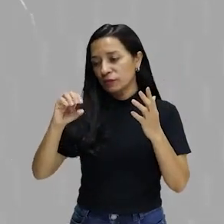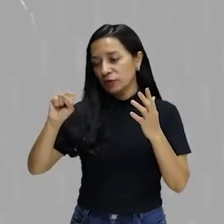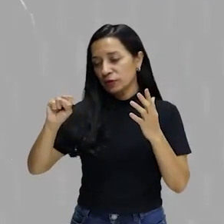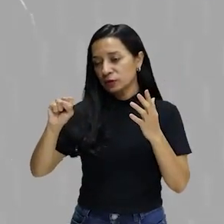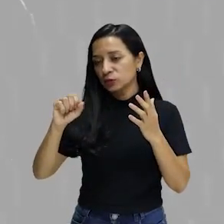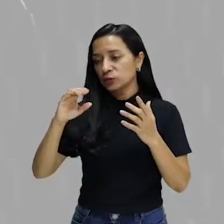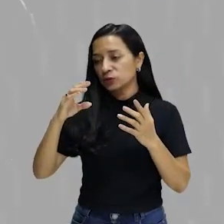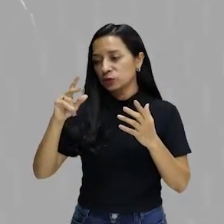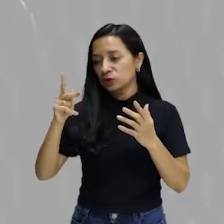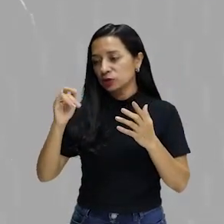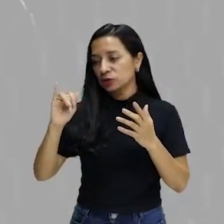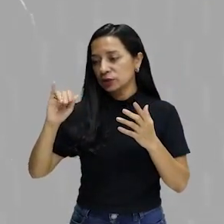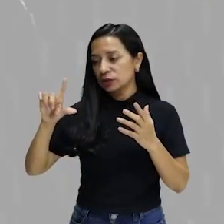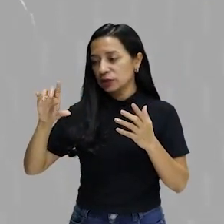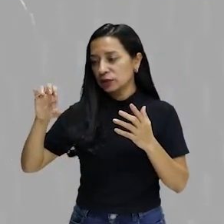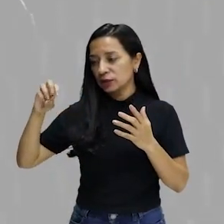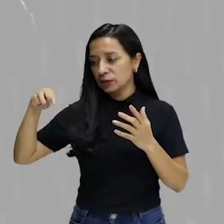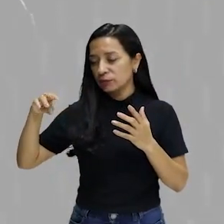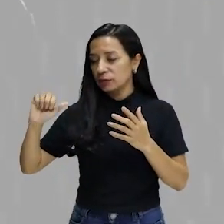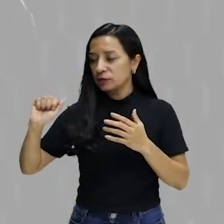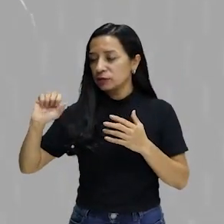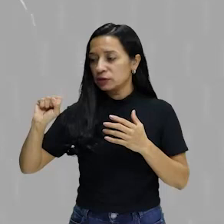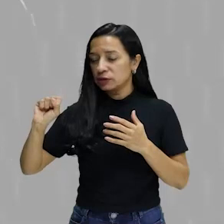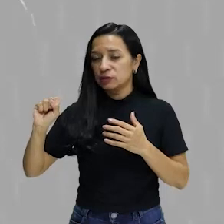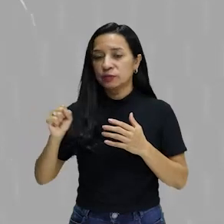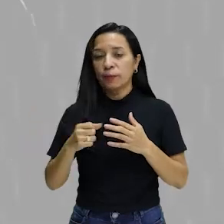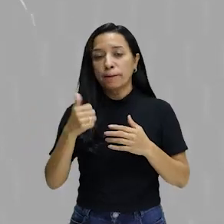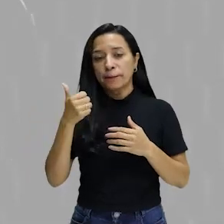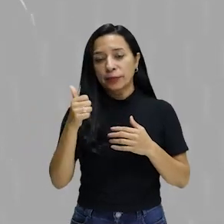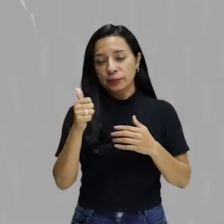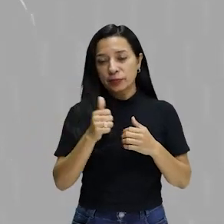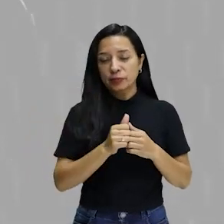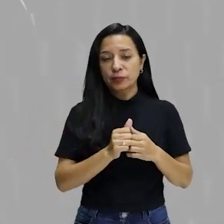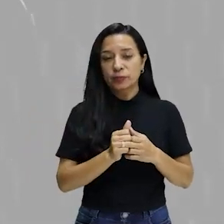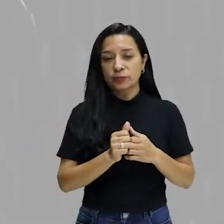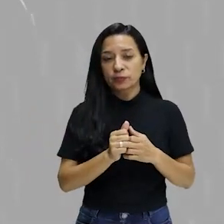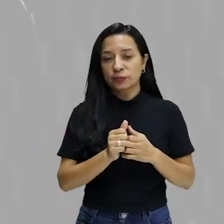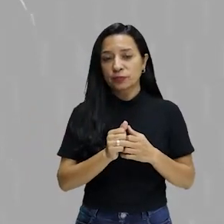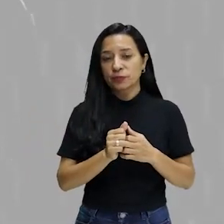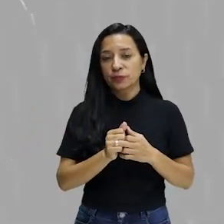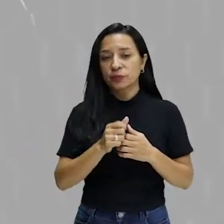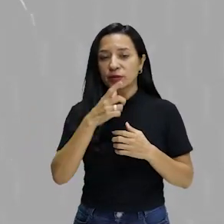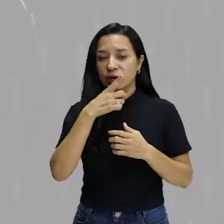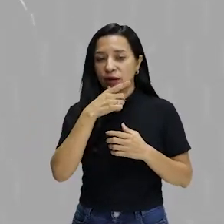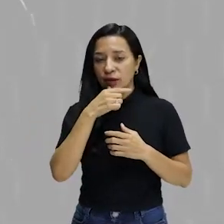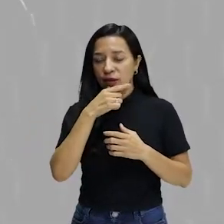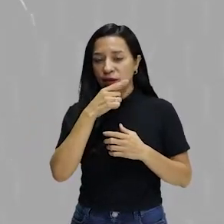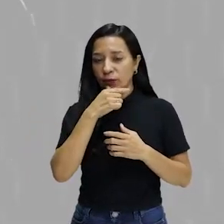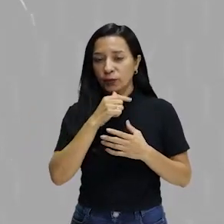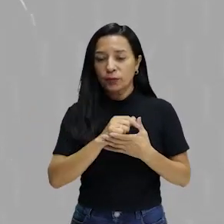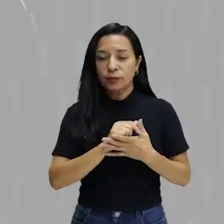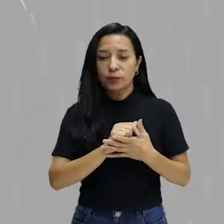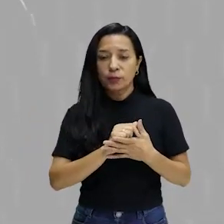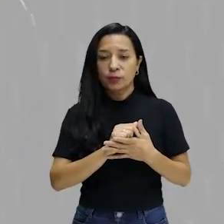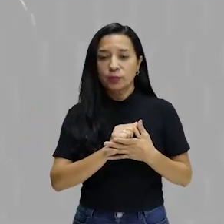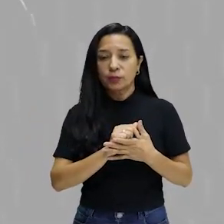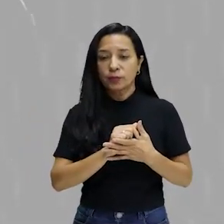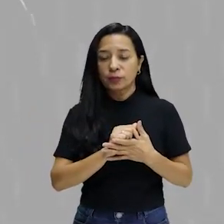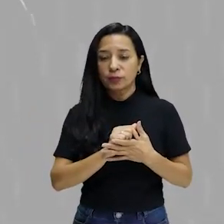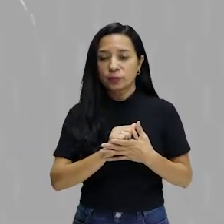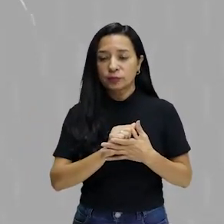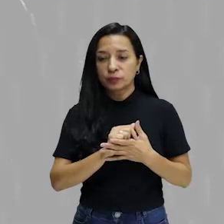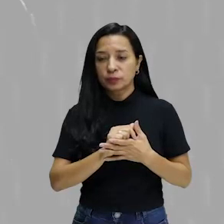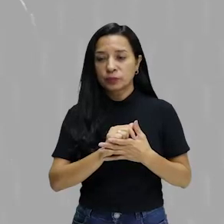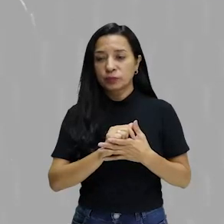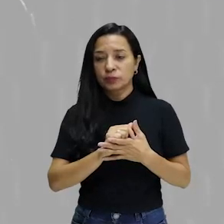e floema, ok? Primeira alternativa: a água e os sais minerais podem passar